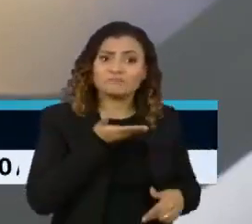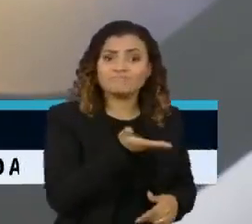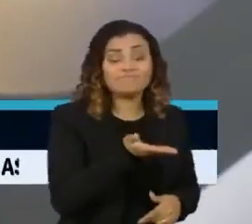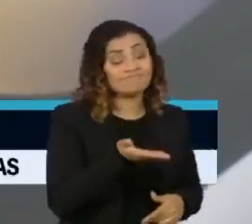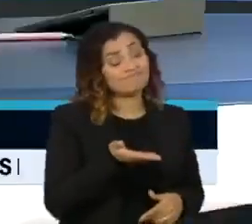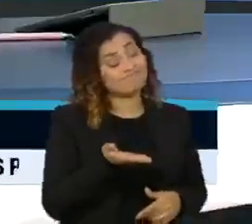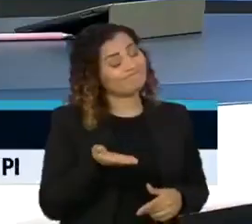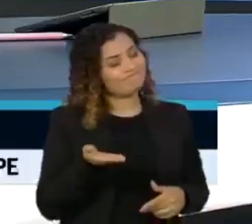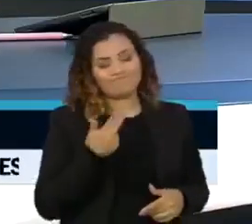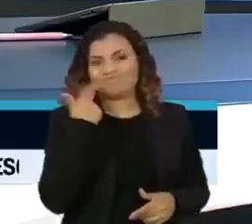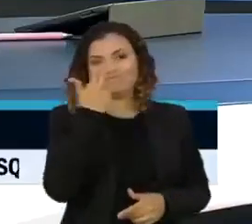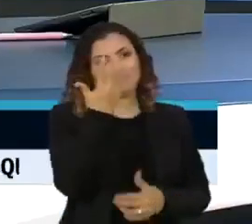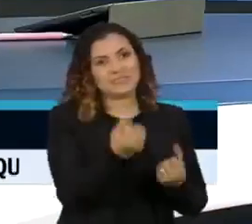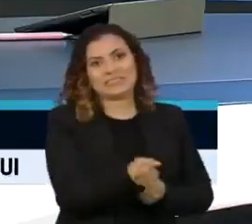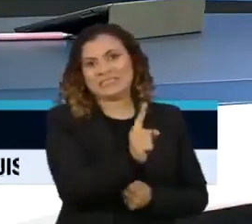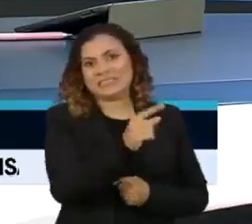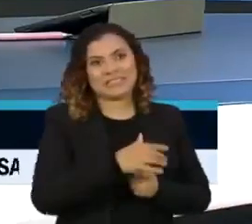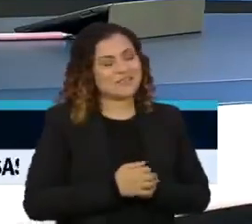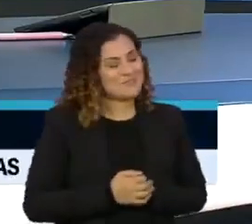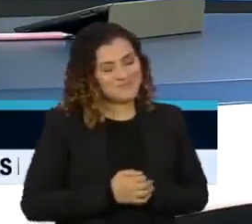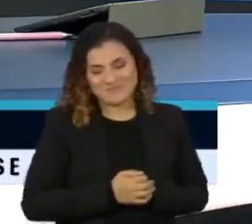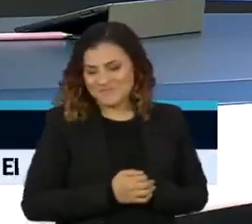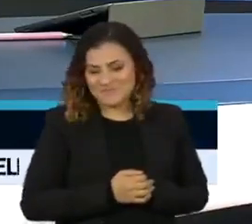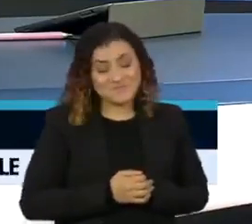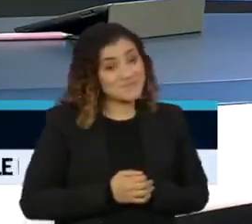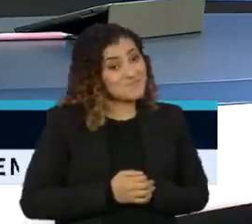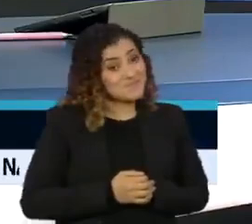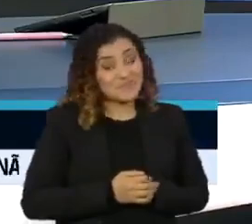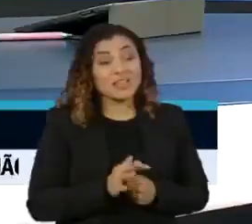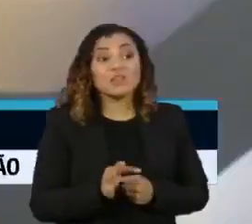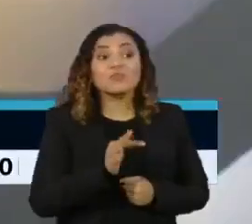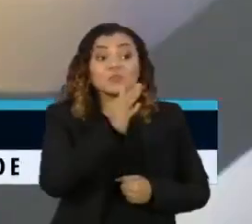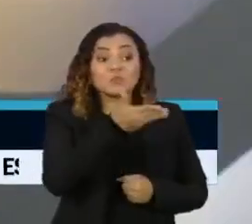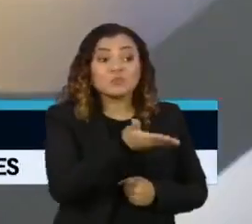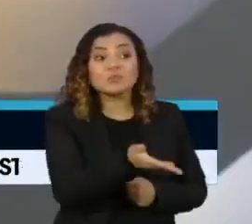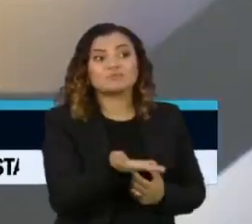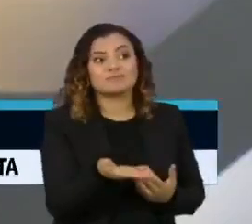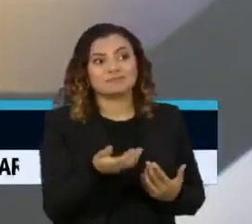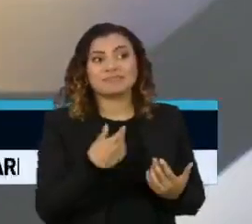é impensável esse tipo de o futuro do como tá completamente